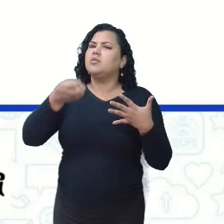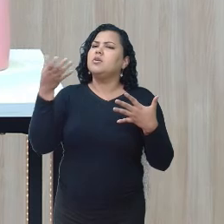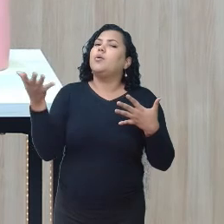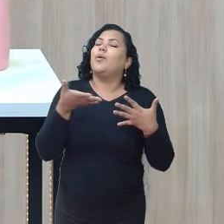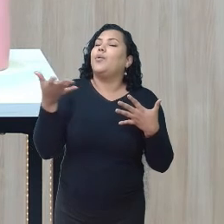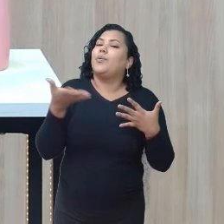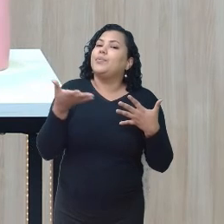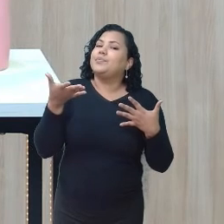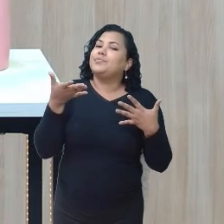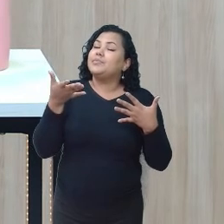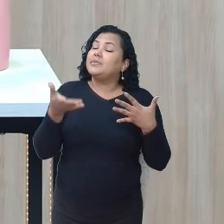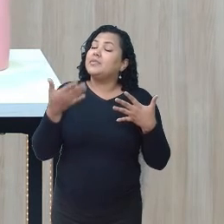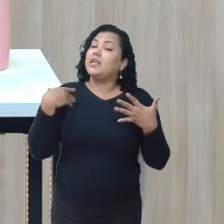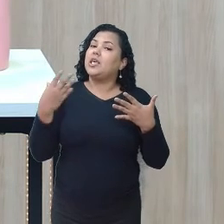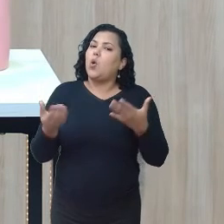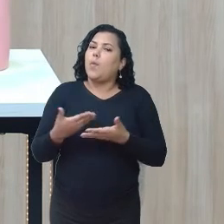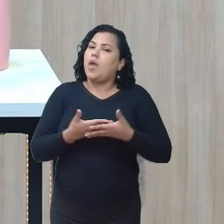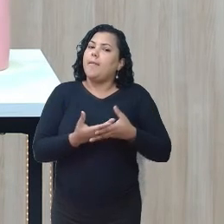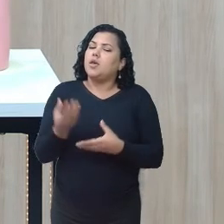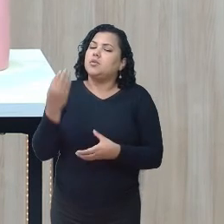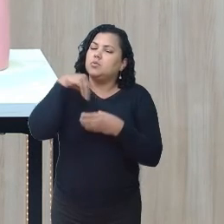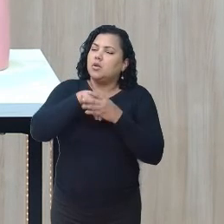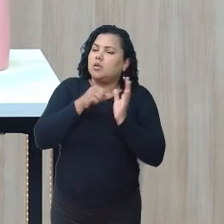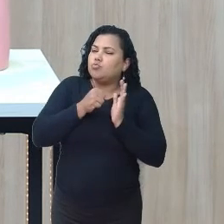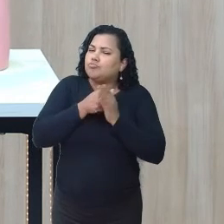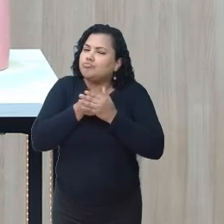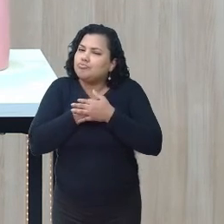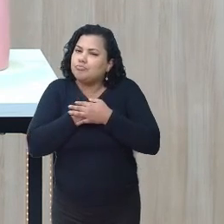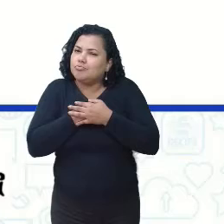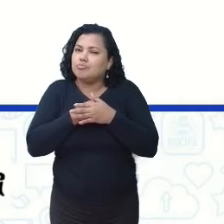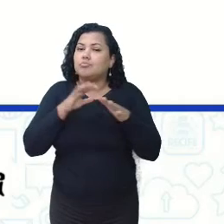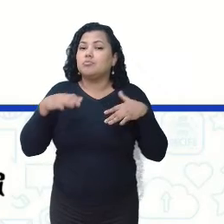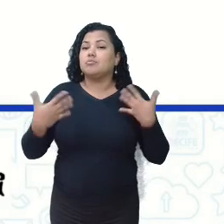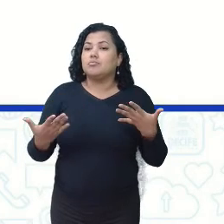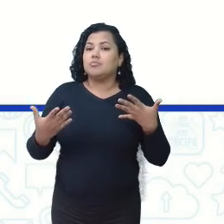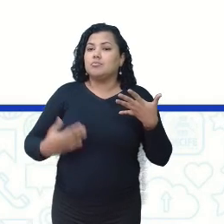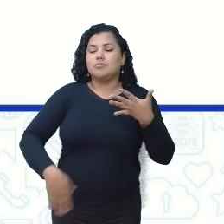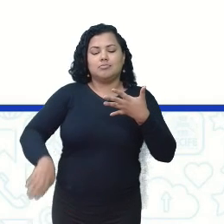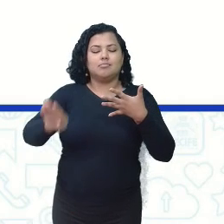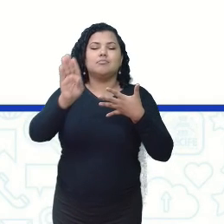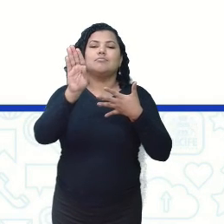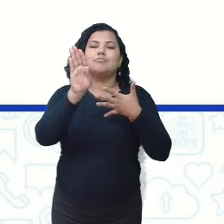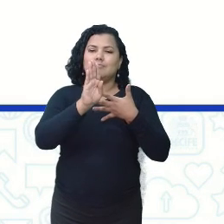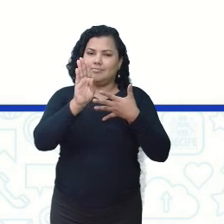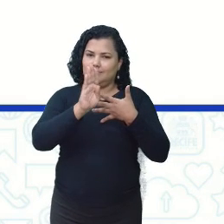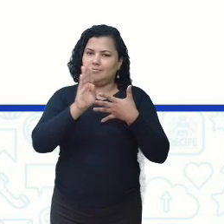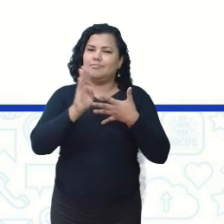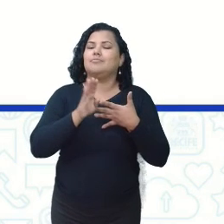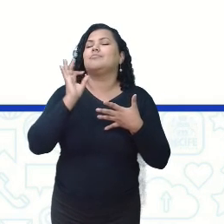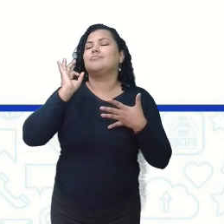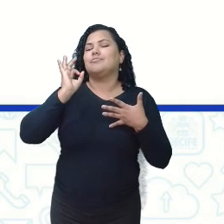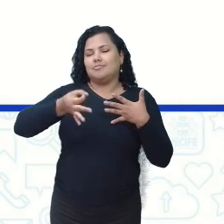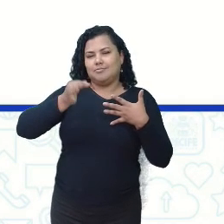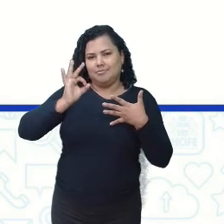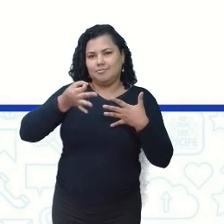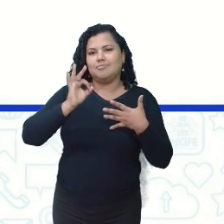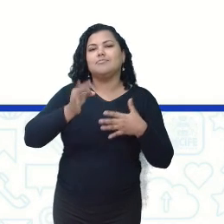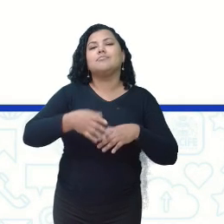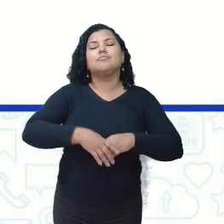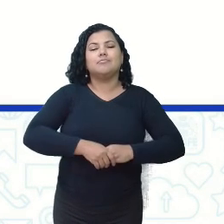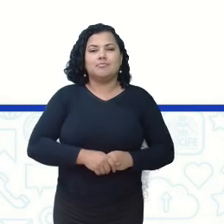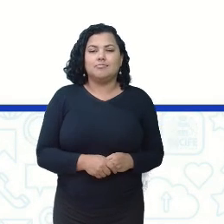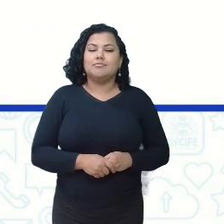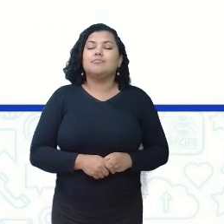ele instala o embrião para que o embrião possa desenvolver? Vamos lá? Então, esse órgão é o útero,